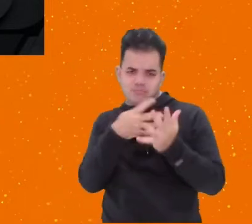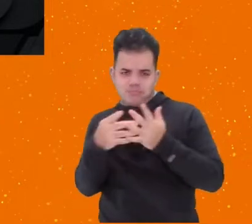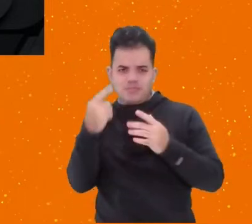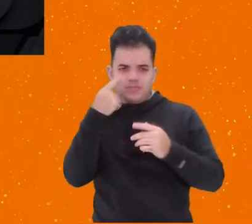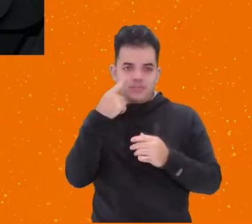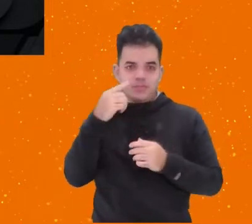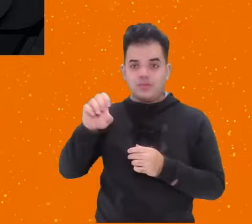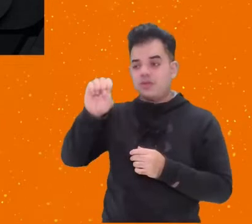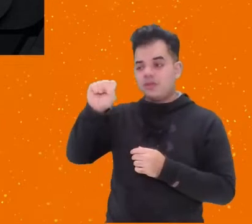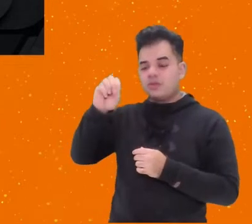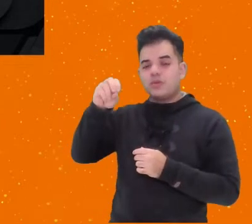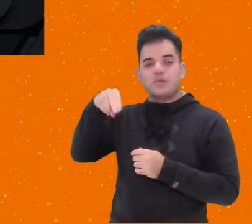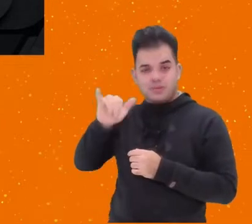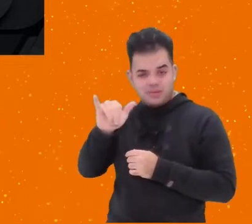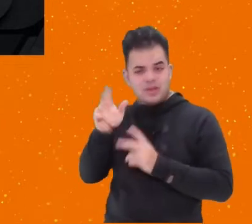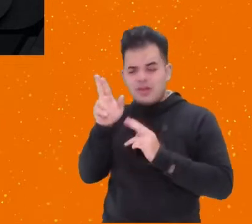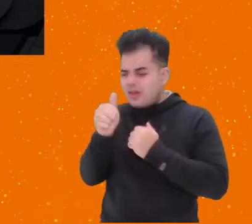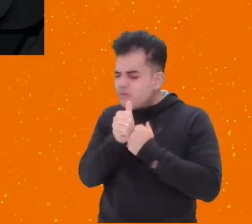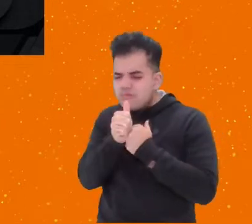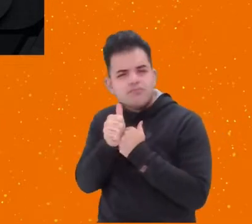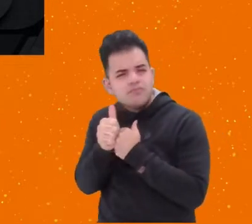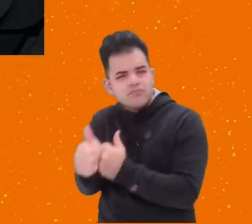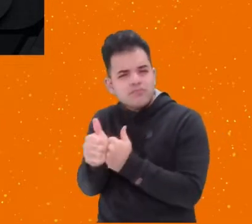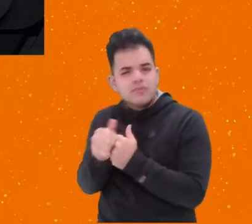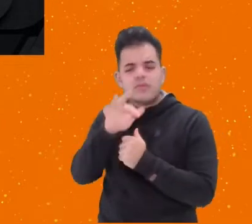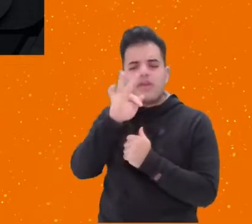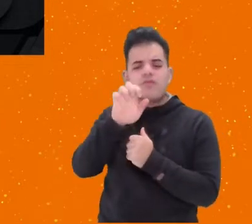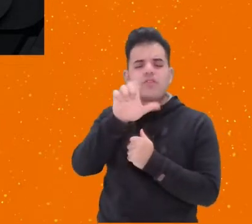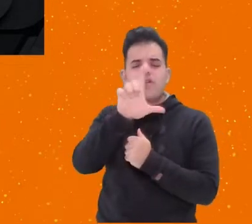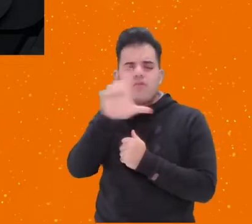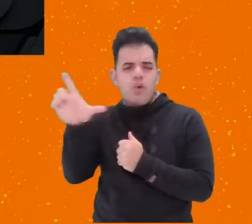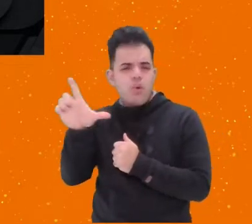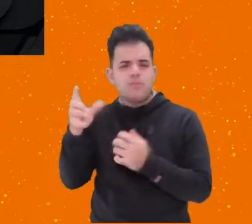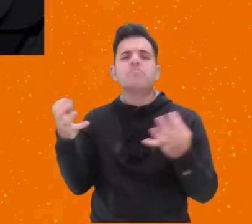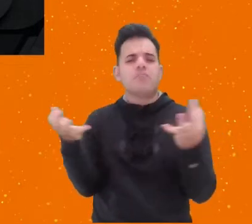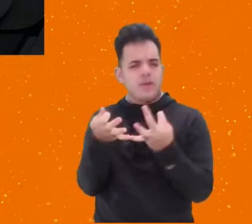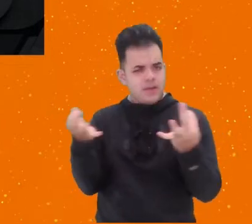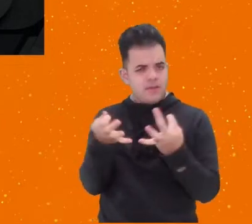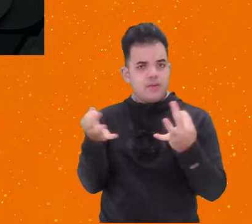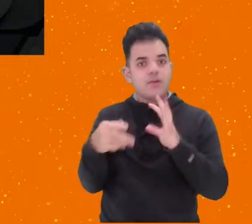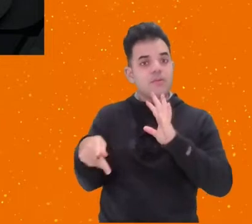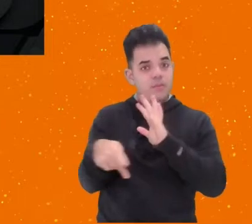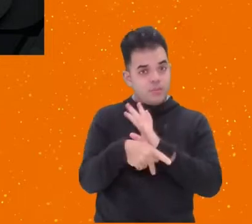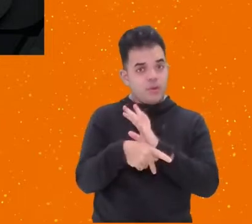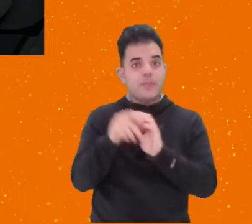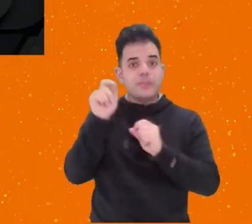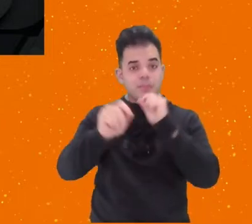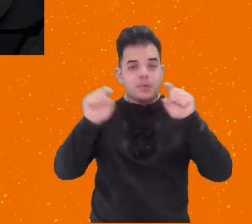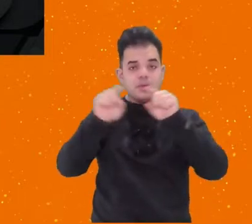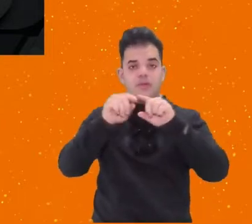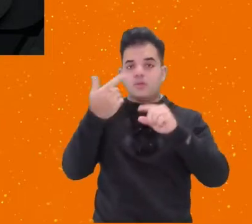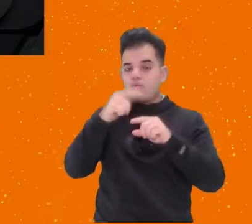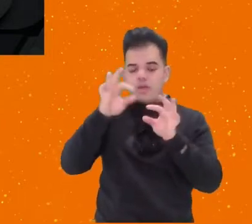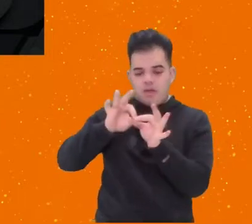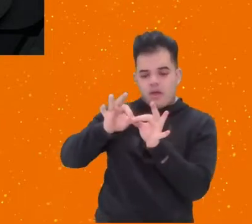Sony praticamente segue, né, a linha do full frame, perfeito, ok. A Red tem não tem altura, né, mas